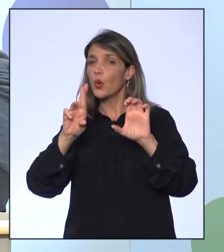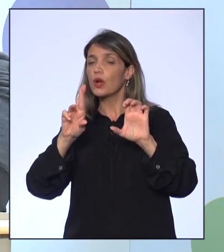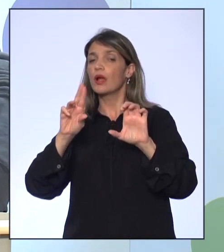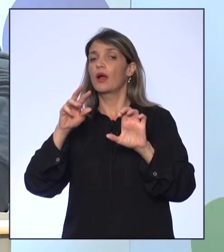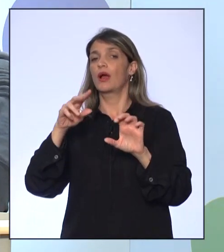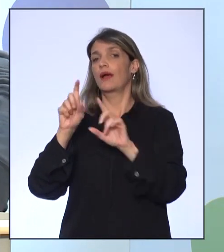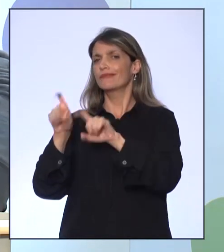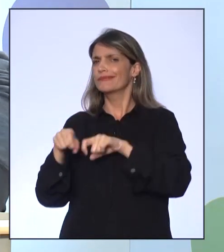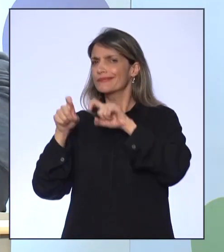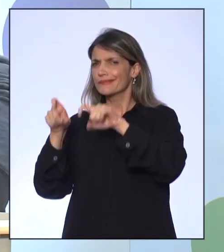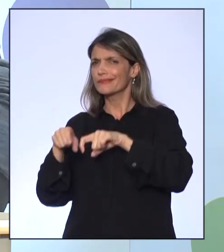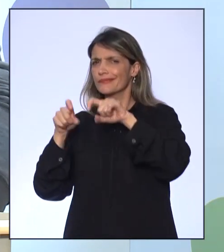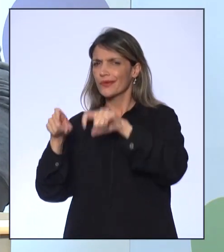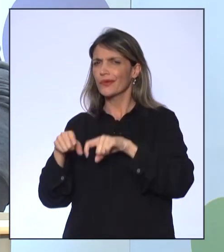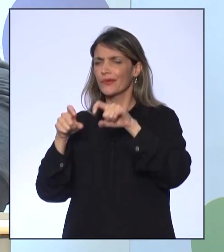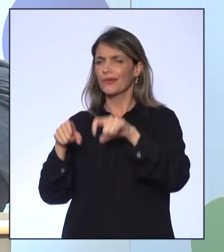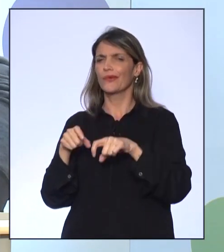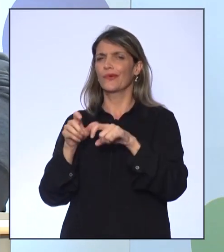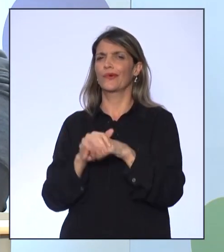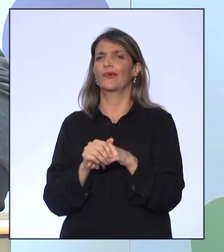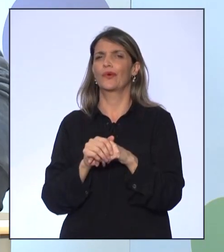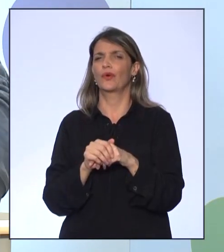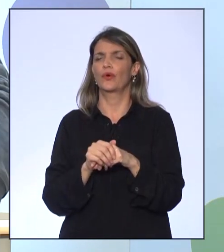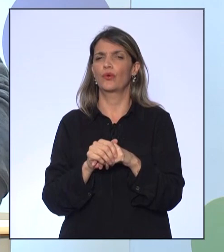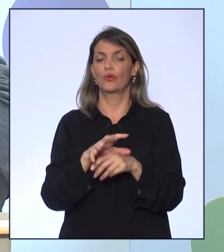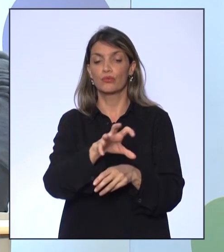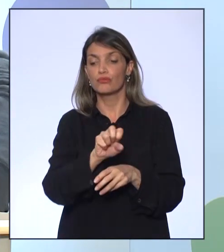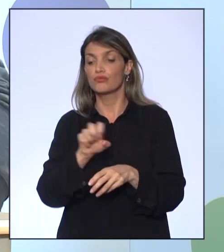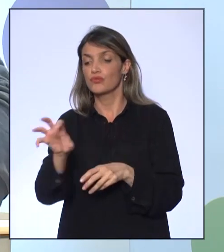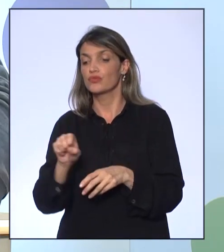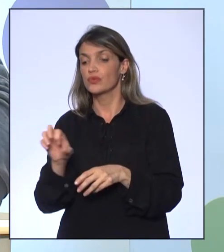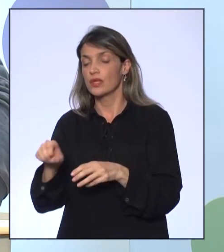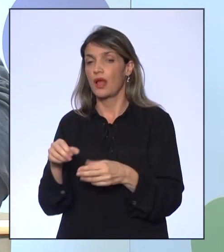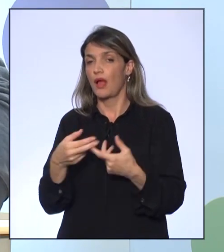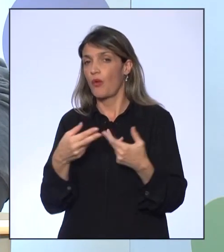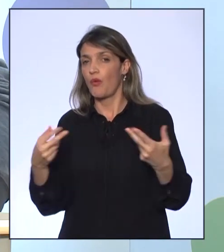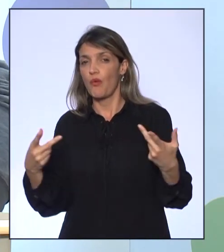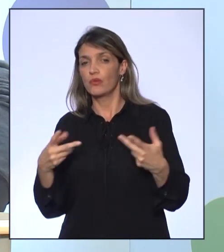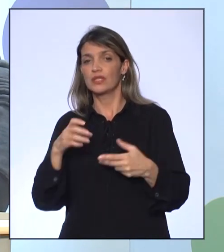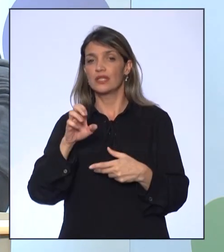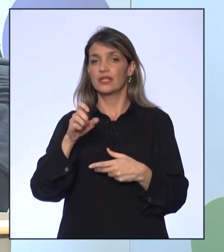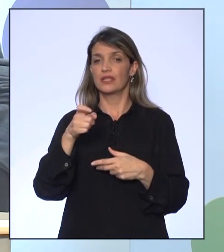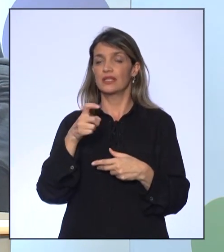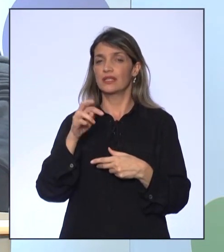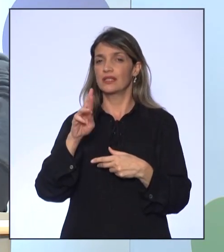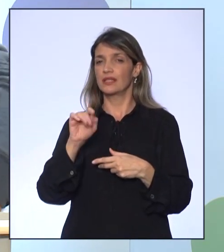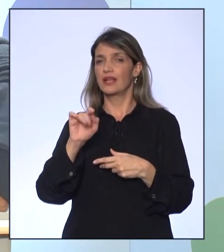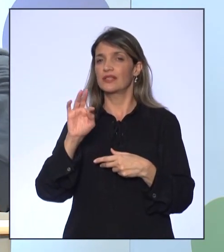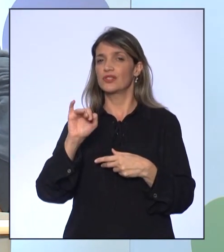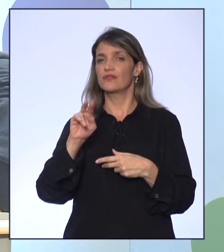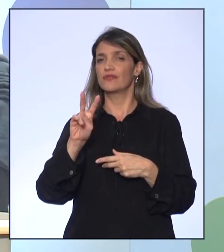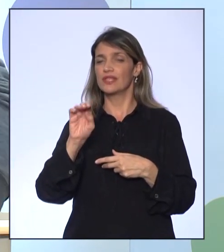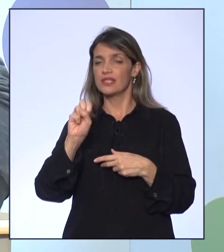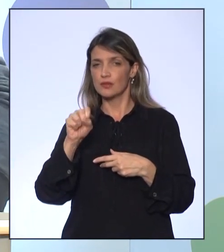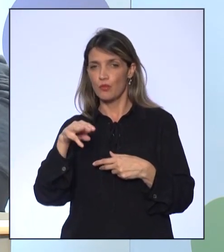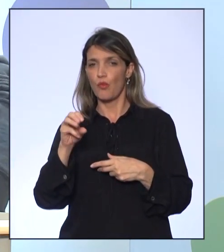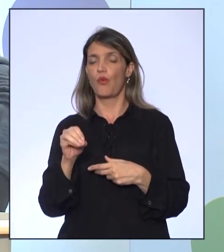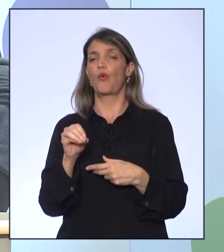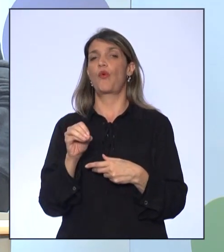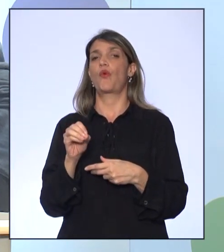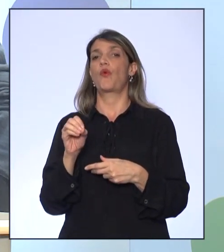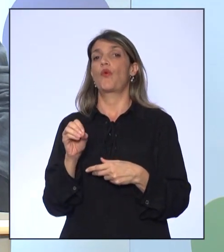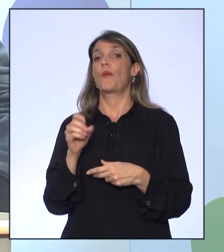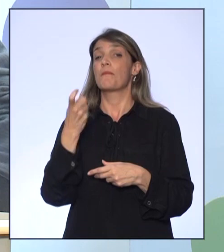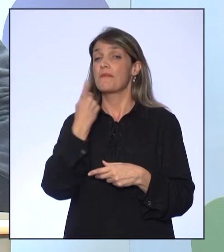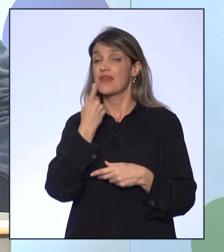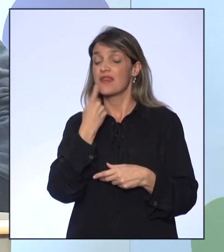o agropecuário, o setor de extrativismo, né, a silvicultura, né, criação de peixes, tudo isso aí faz parte do setor primário. Ele